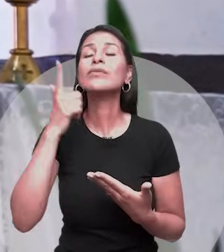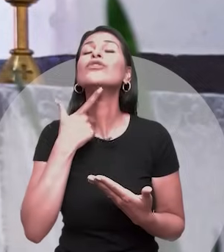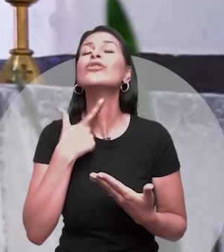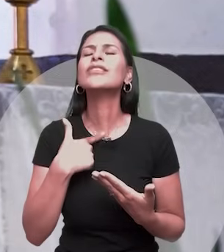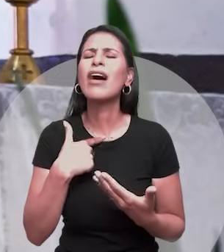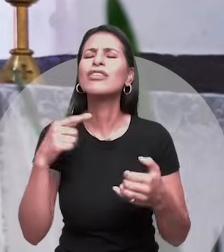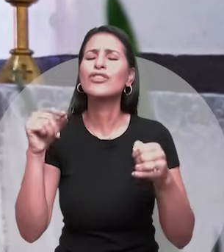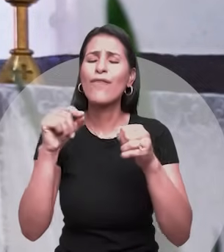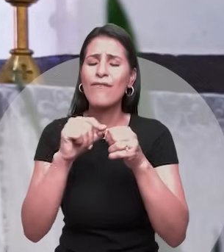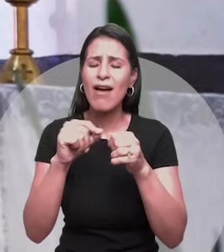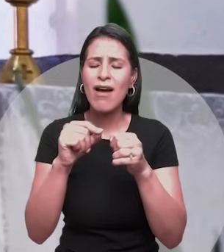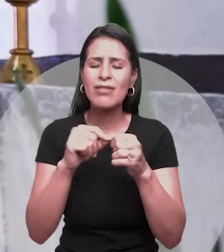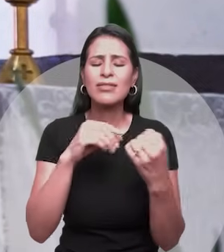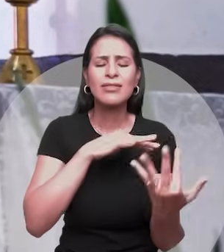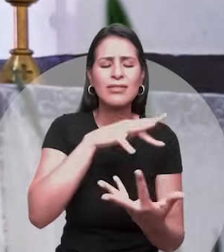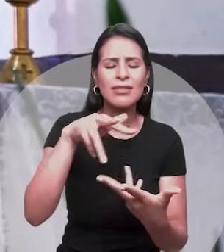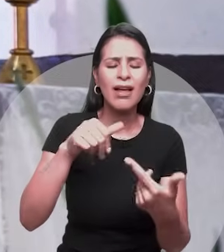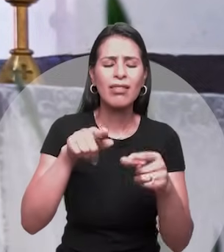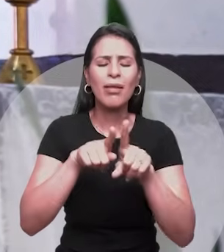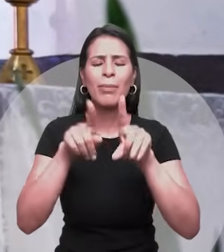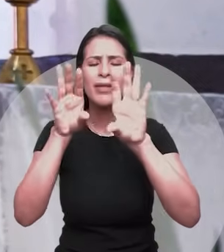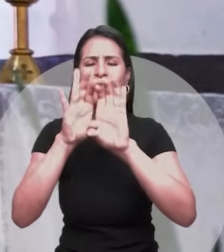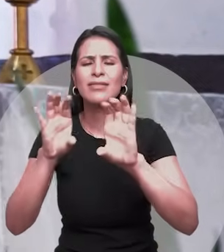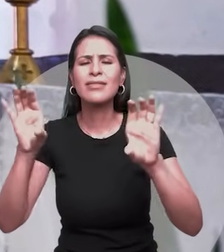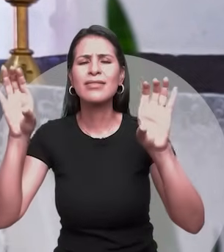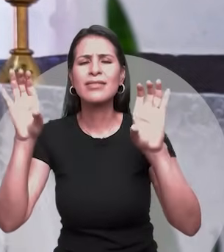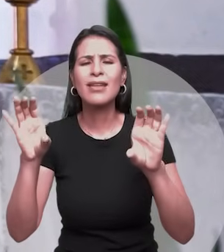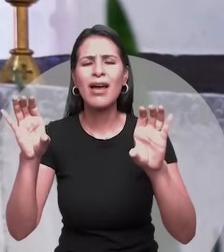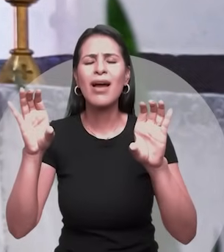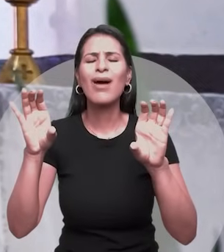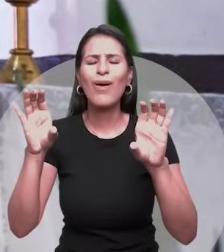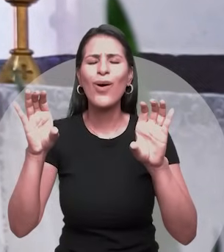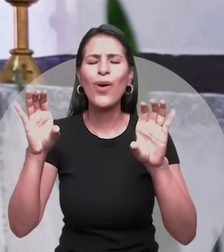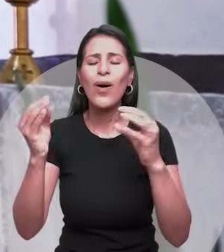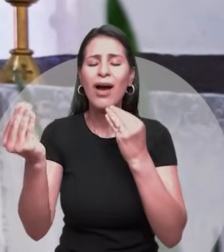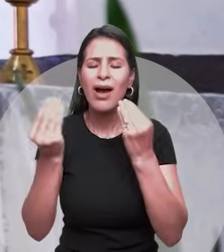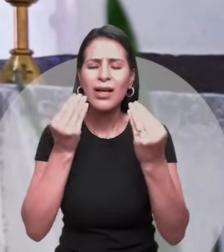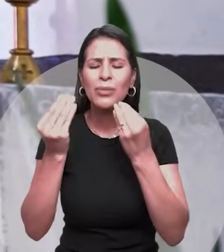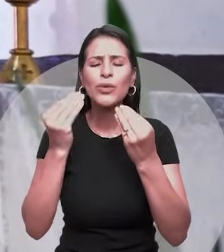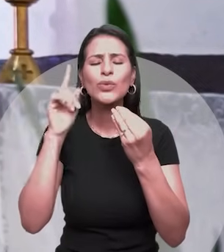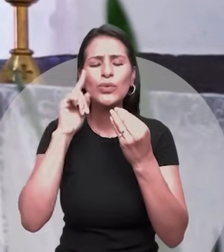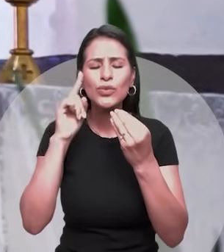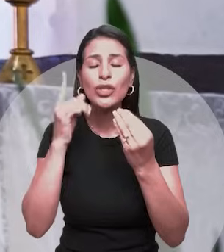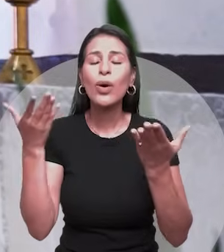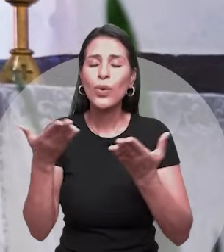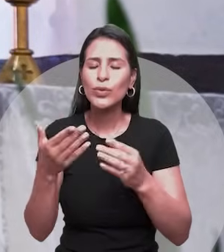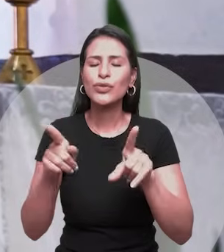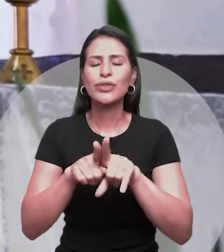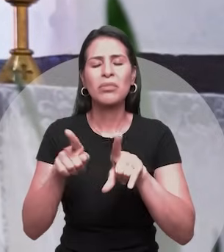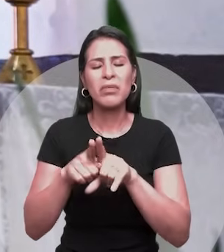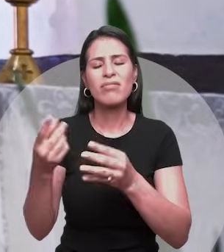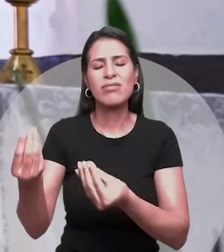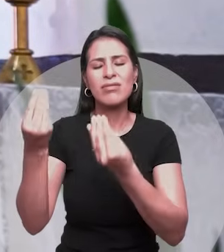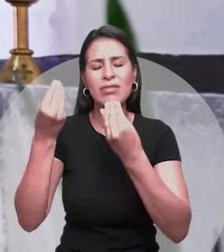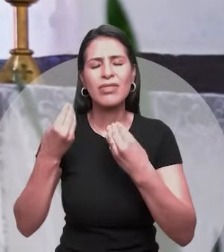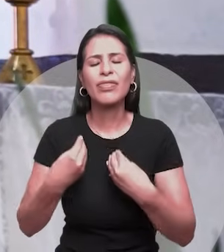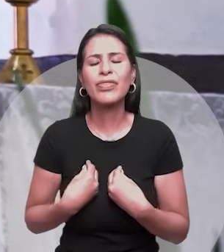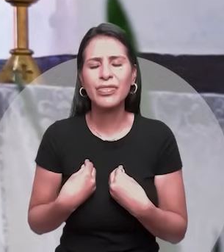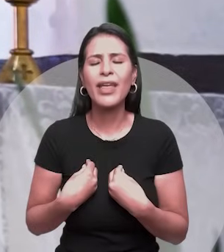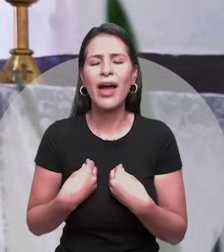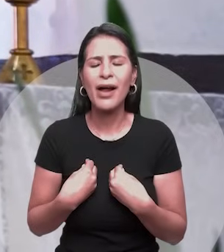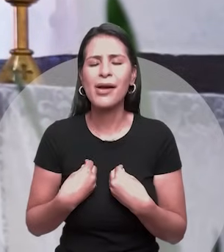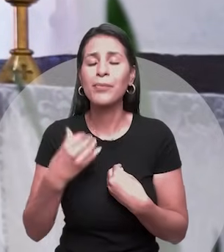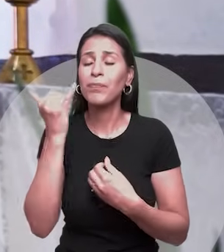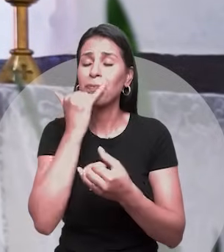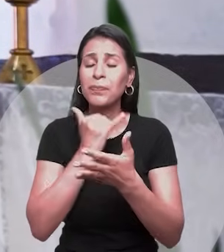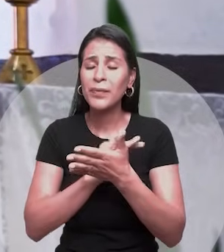Tua vontade, assim na terra como no céu. O pão nosso de cada dia nos dá hoje e perdoa-nos as nossas